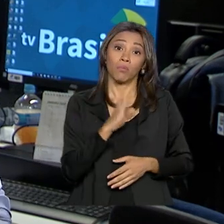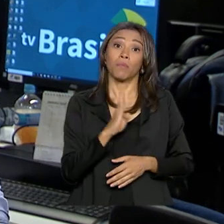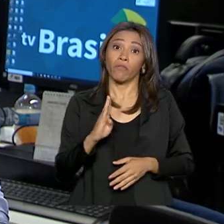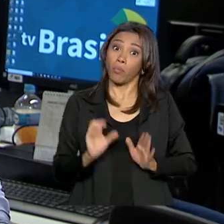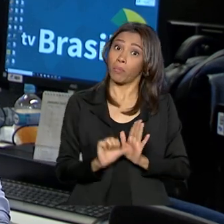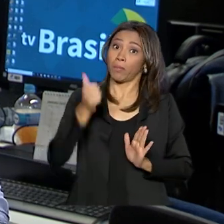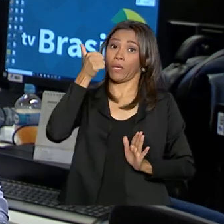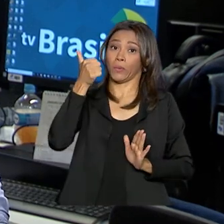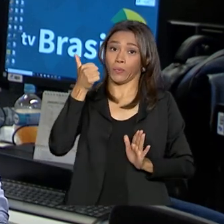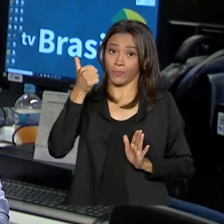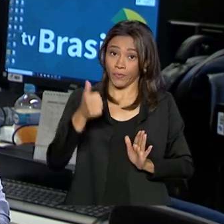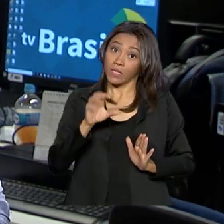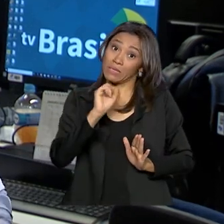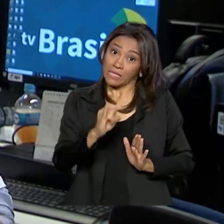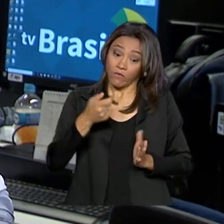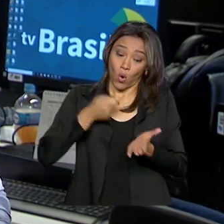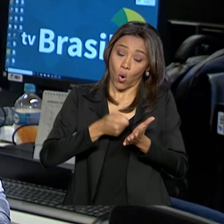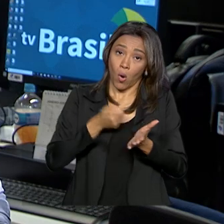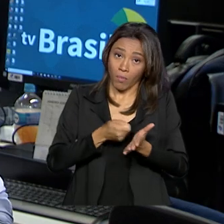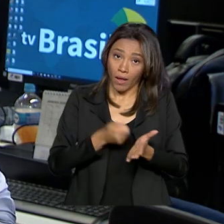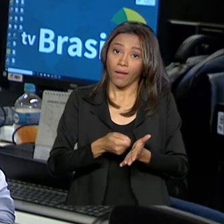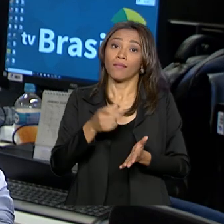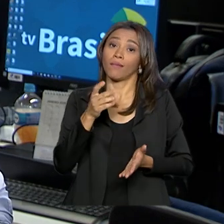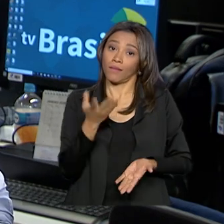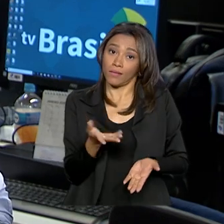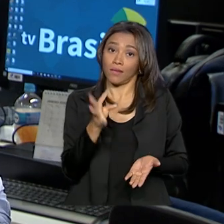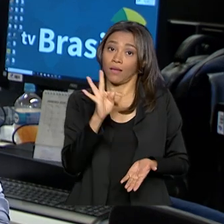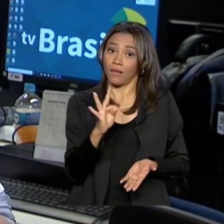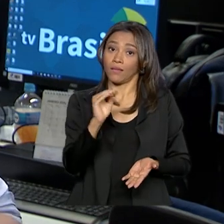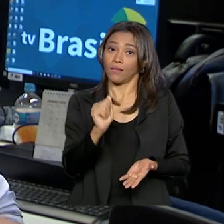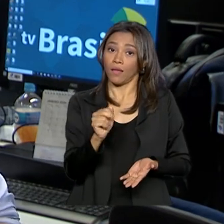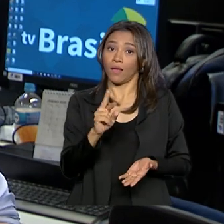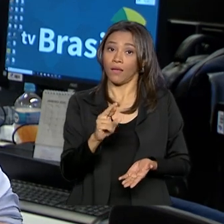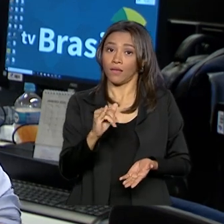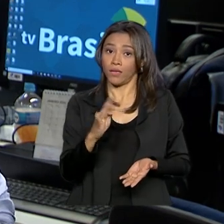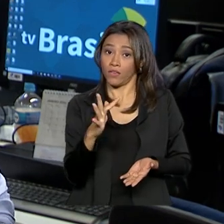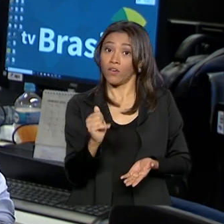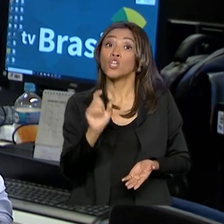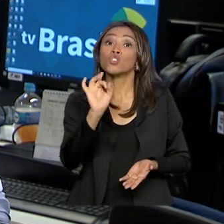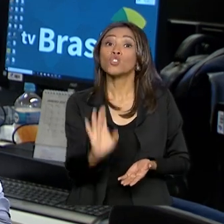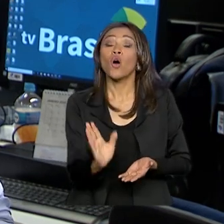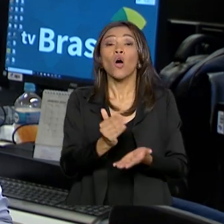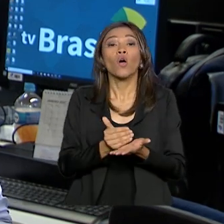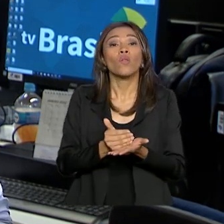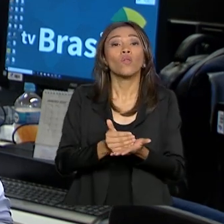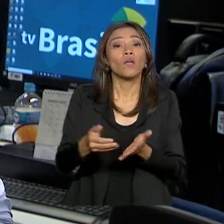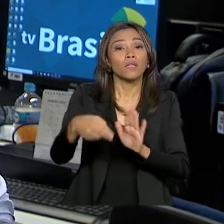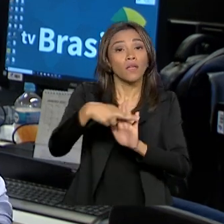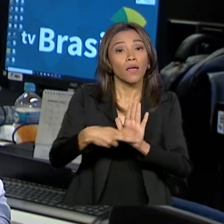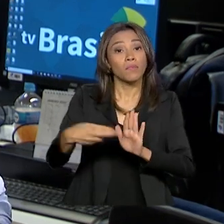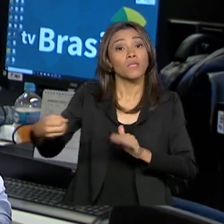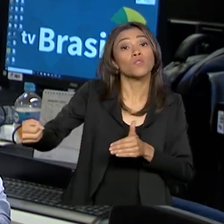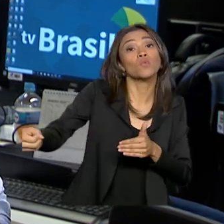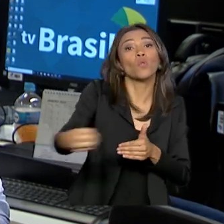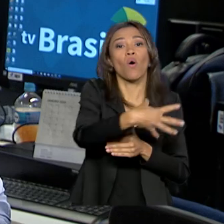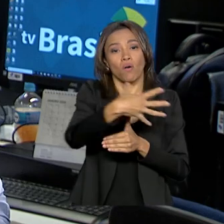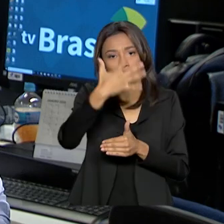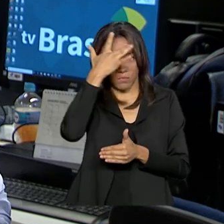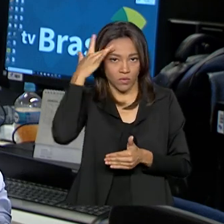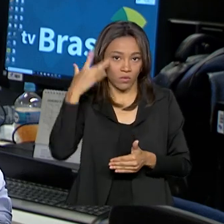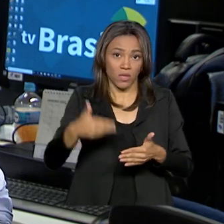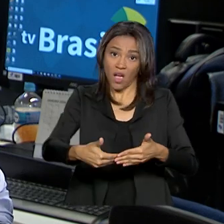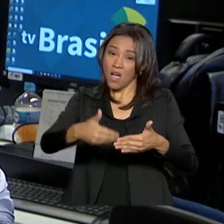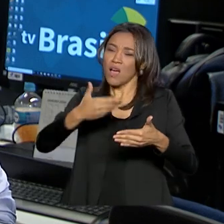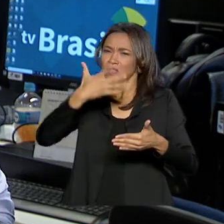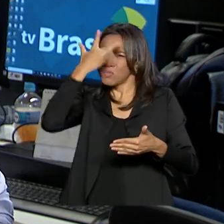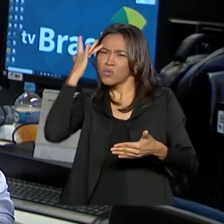lembrar que se a tarifa for cobrada, a partir de hoje, só vale para os novos clientes. Para os mais antigos, ela só entra em vigor